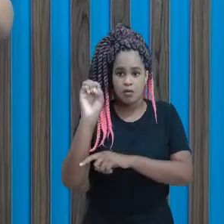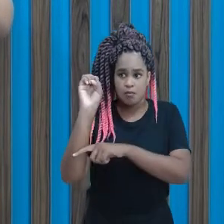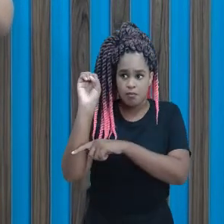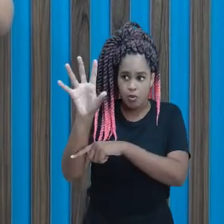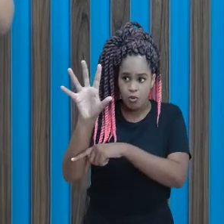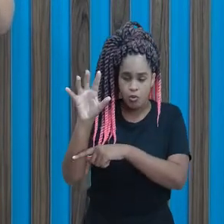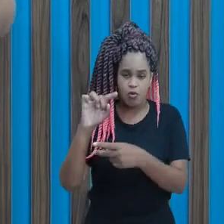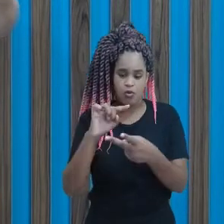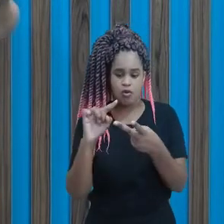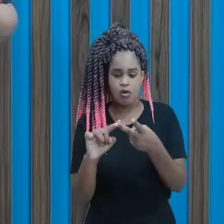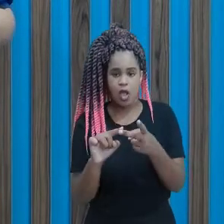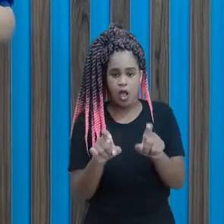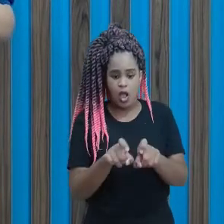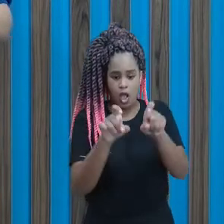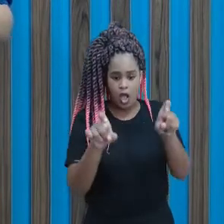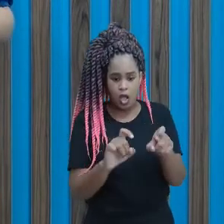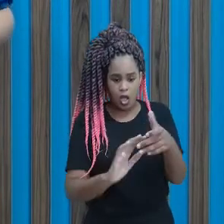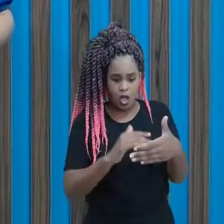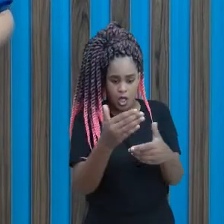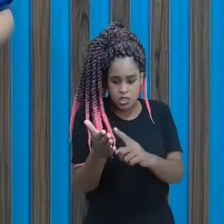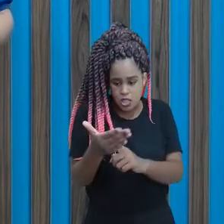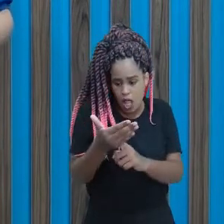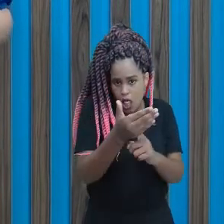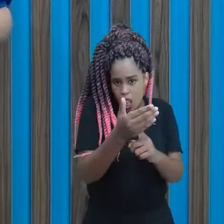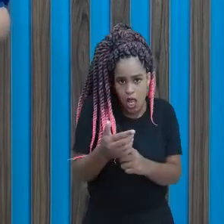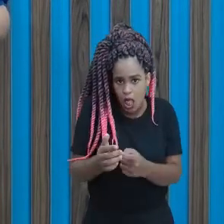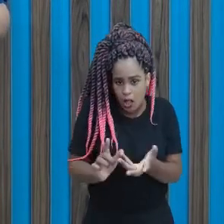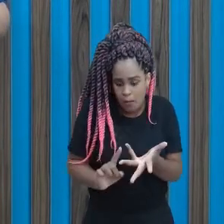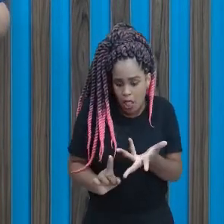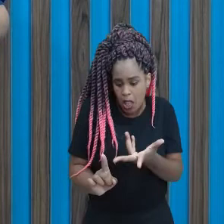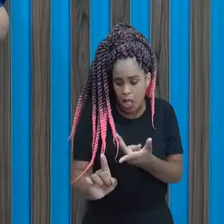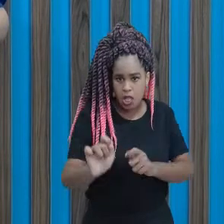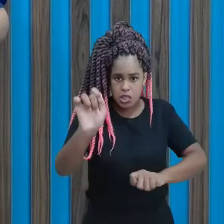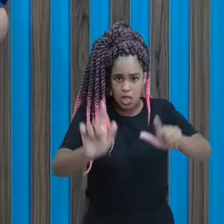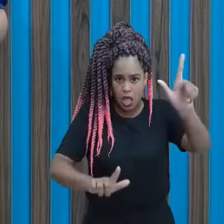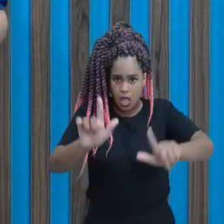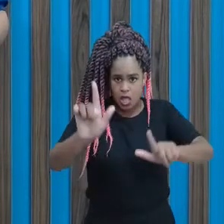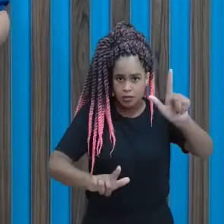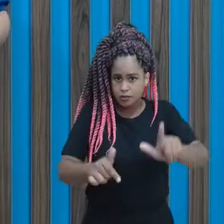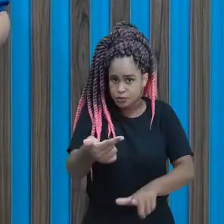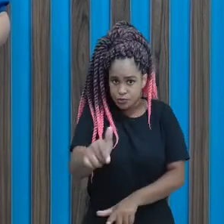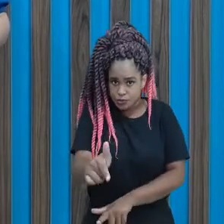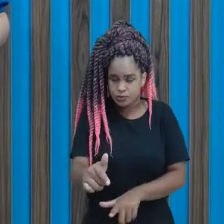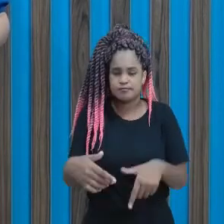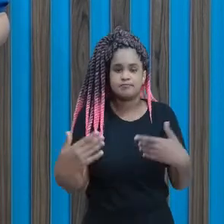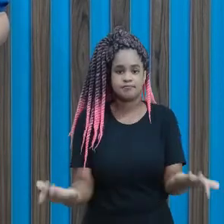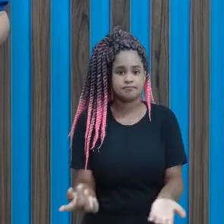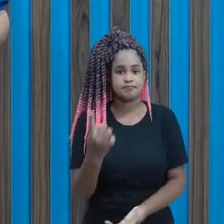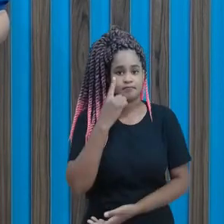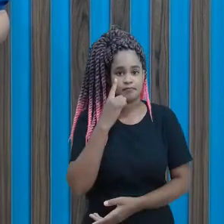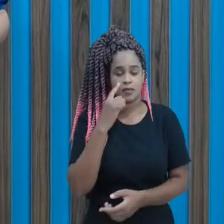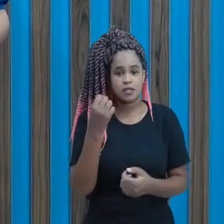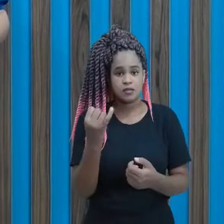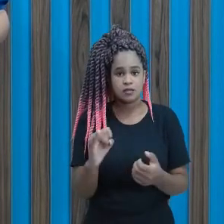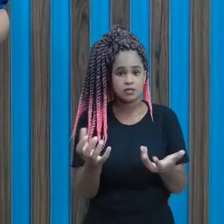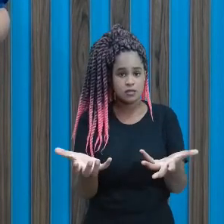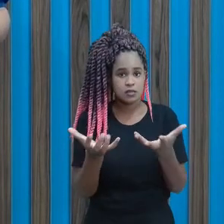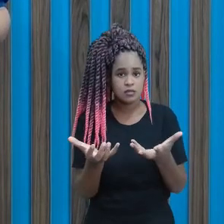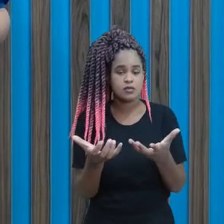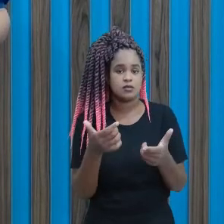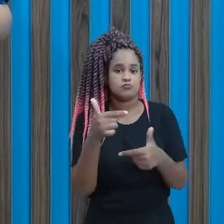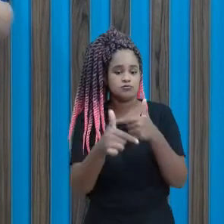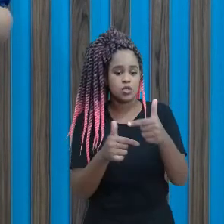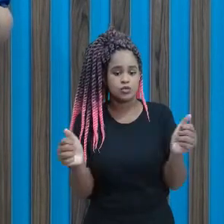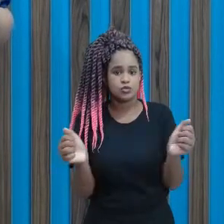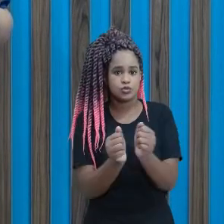tem recursos tecnológicos, uma televisão para trabalhar com estudante surdo,